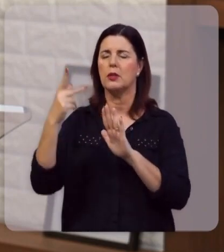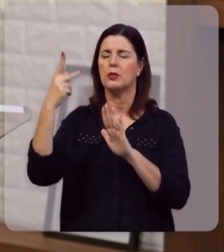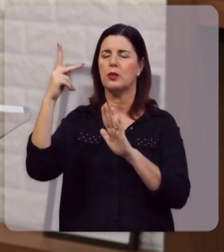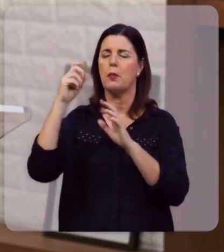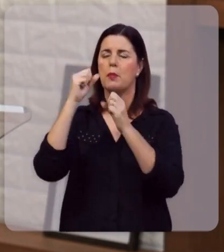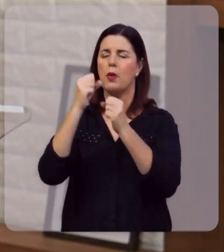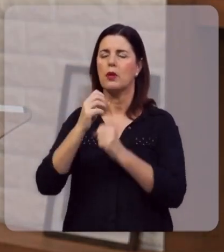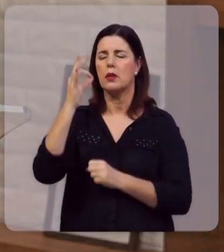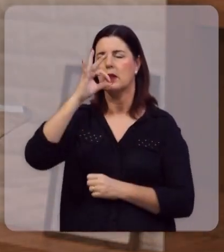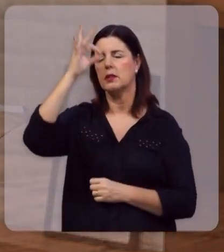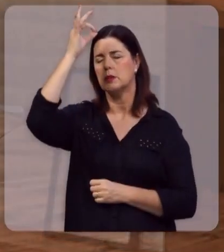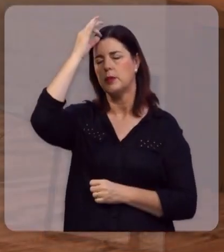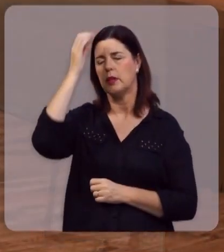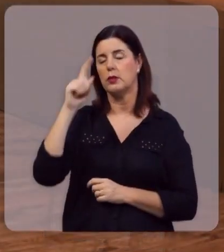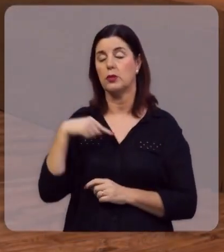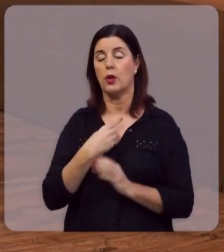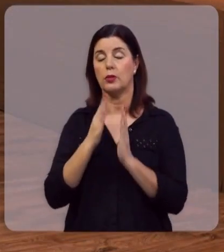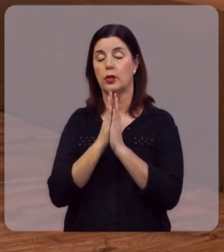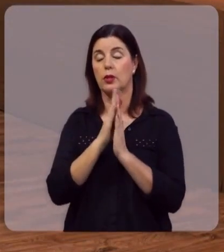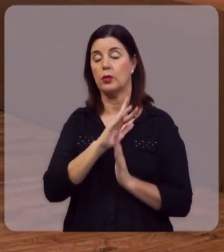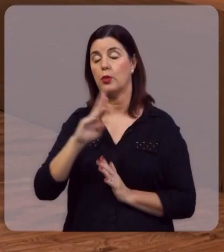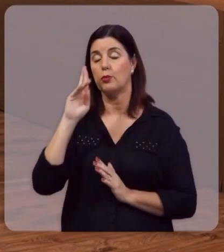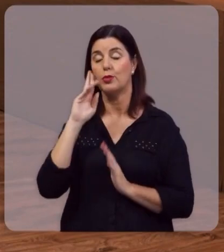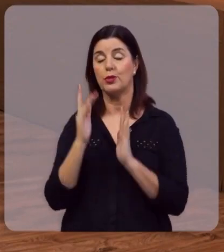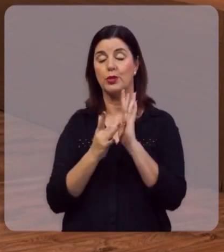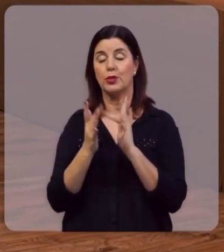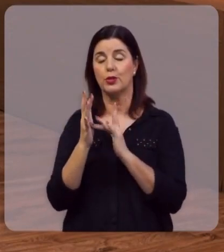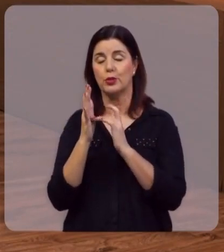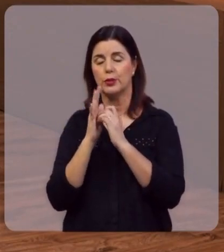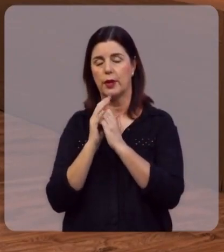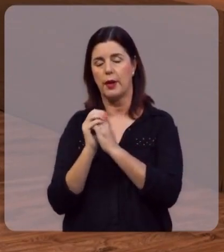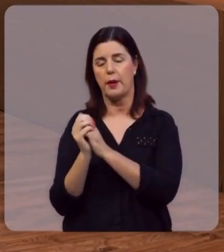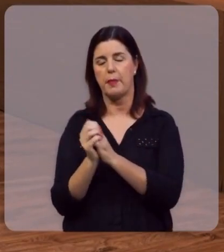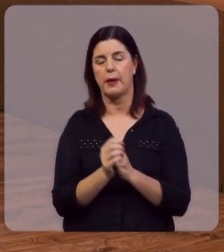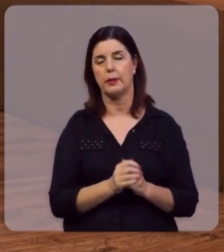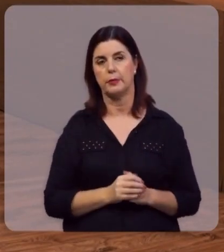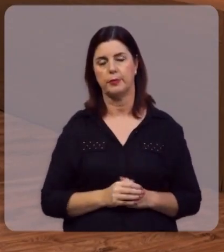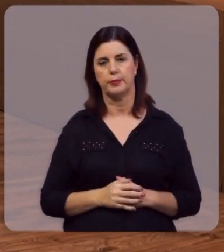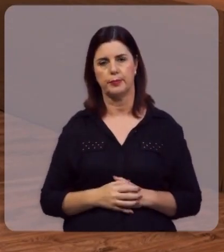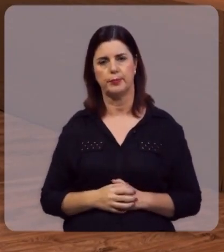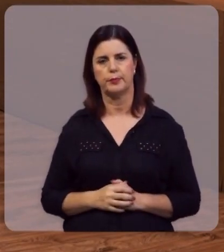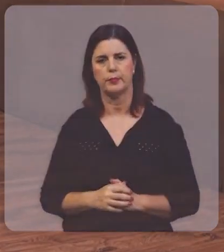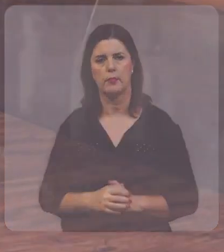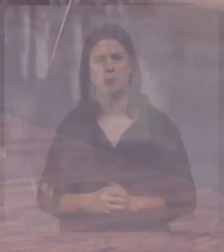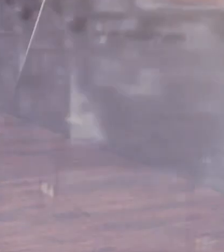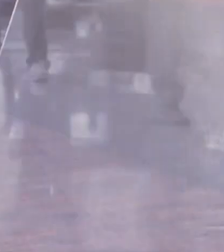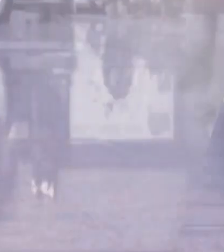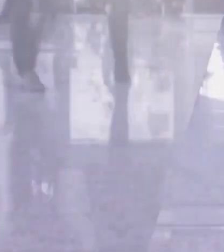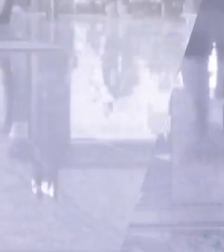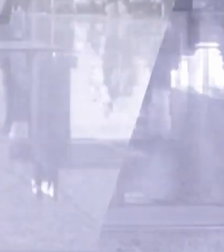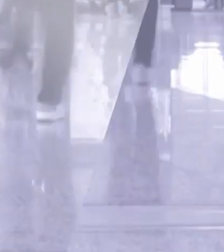Teu Espírito. Assim oramos, em nome de Jesus. Amém.